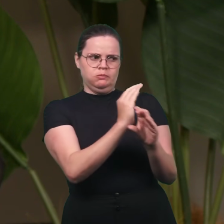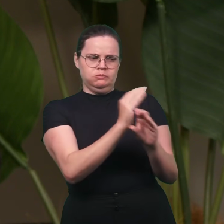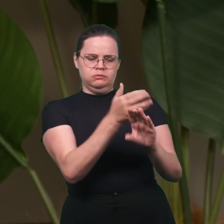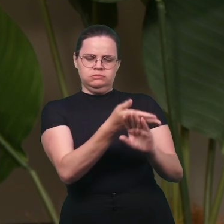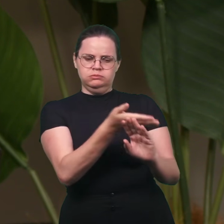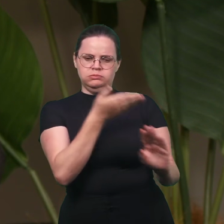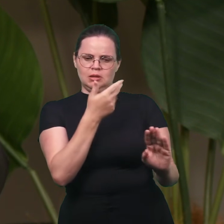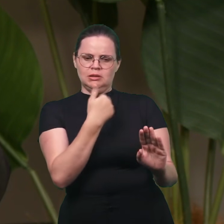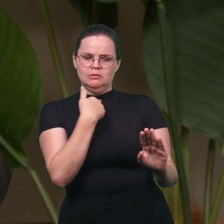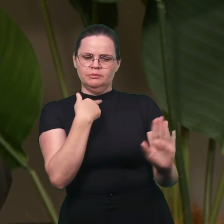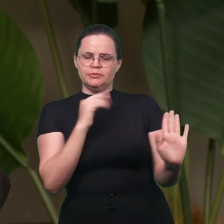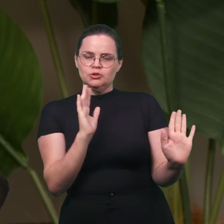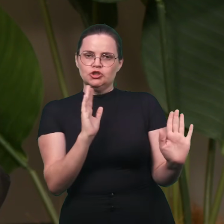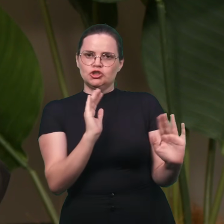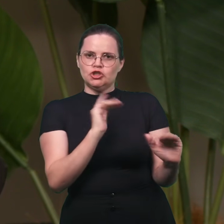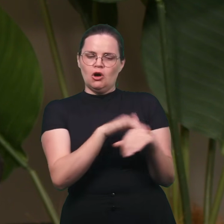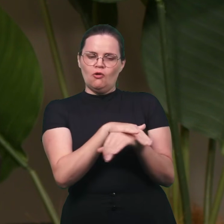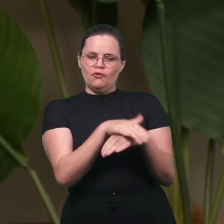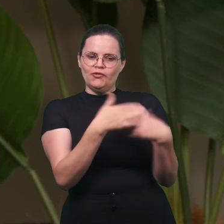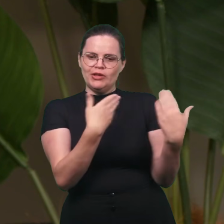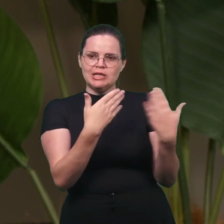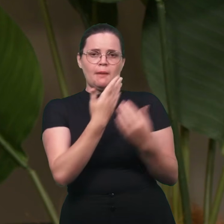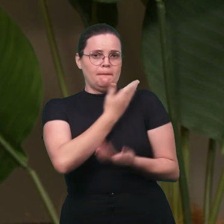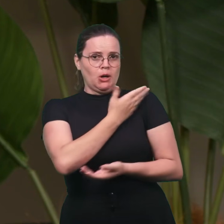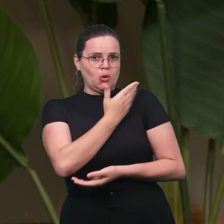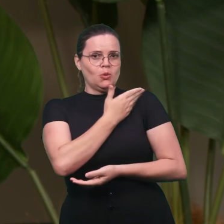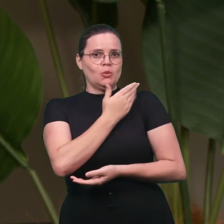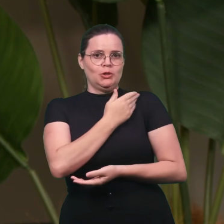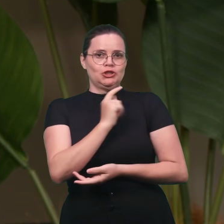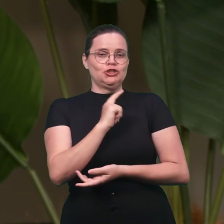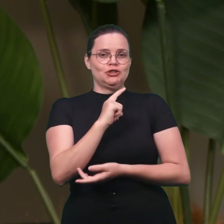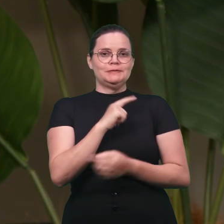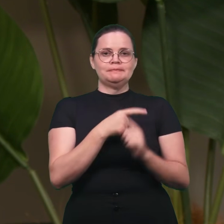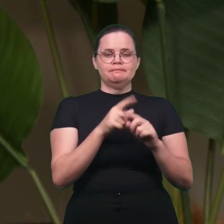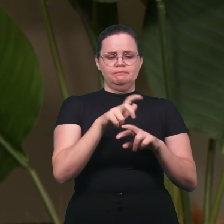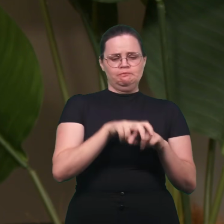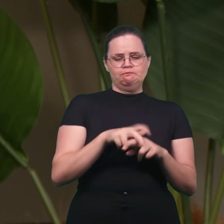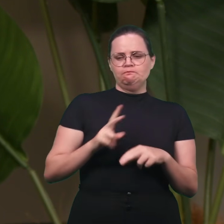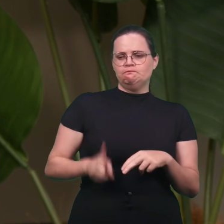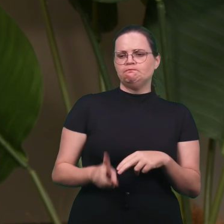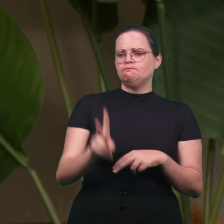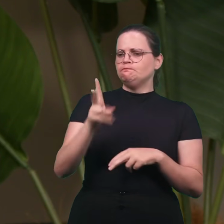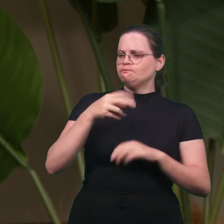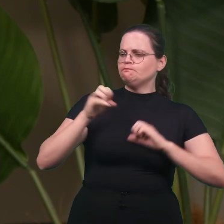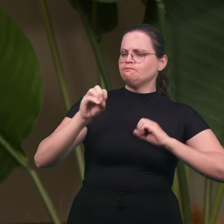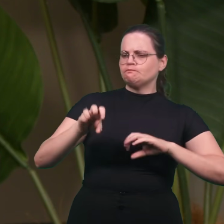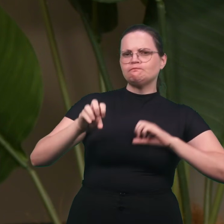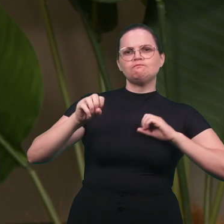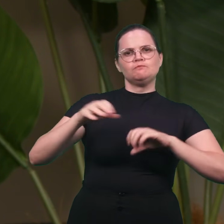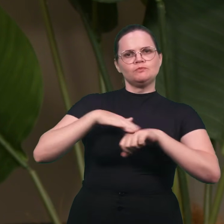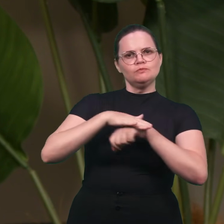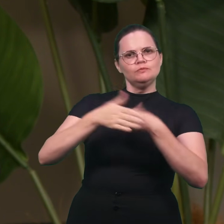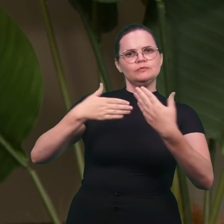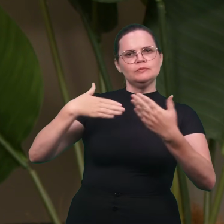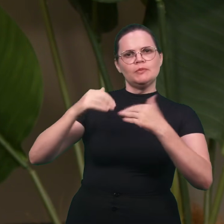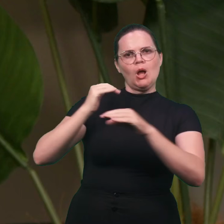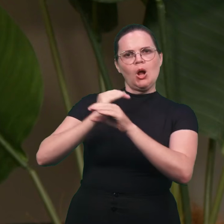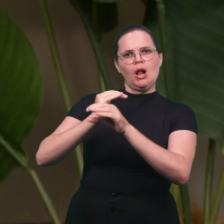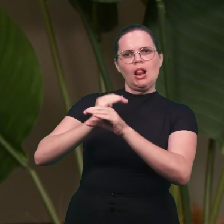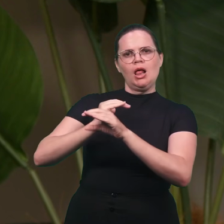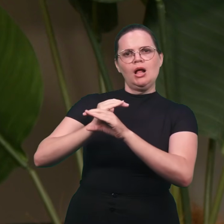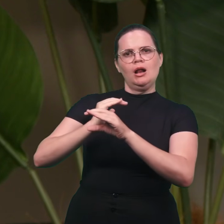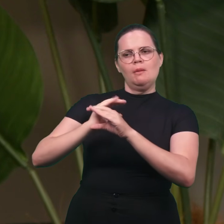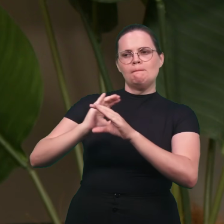um preconceito entre samaritanos e judeus, mas o Senhor suplantou aquela barreira, o